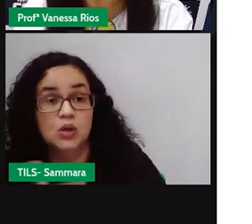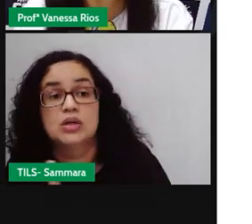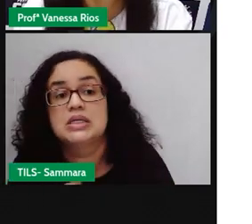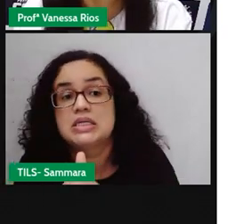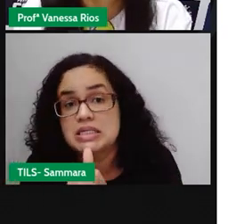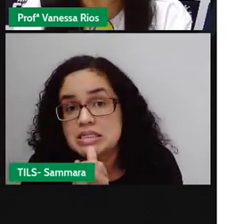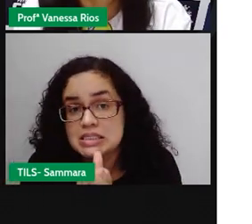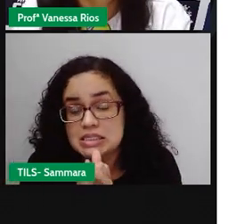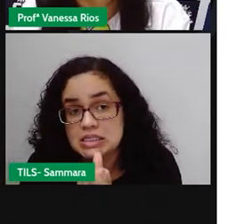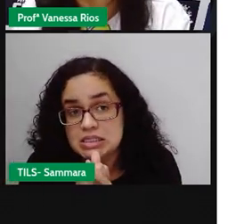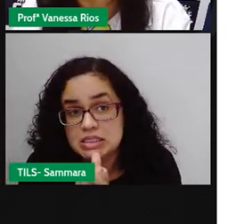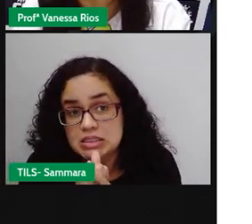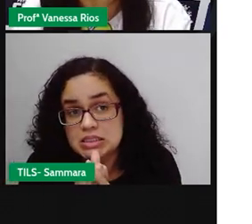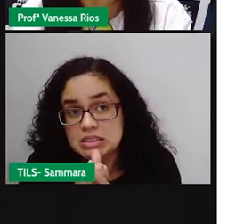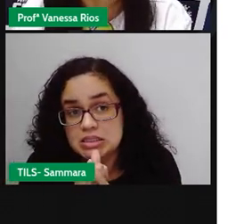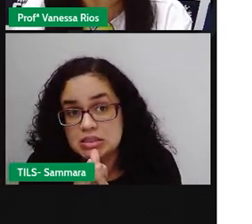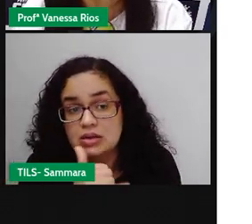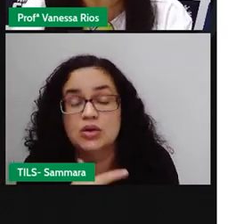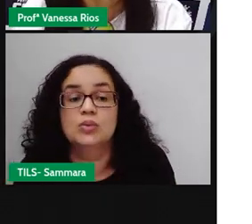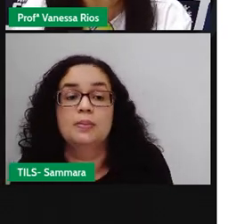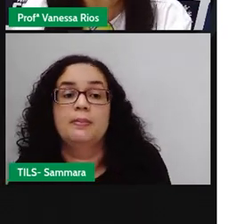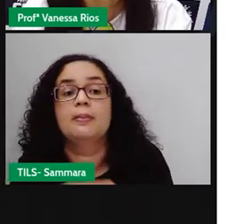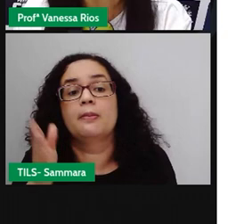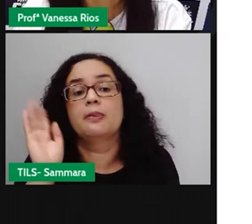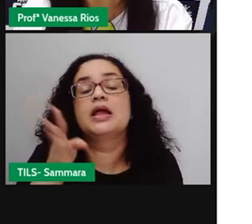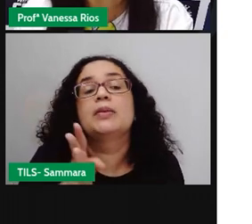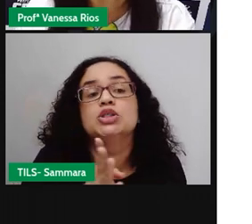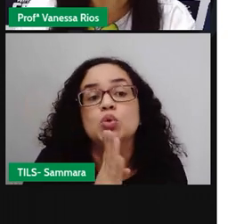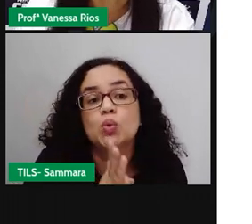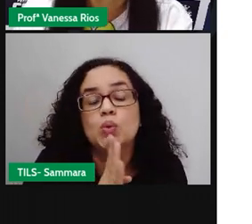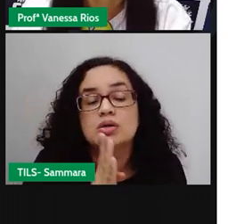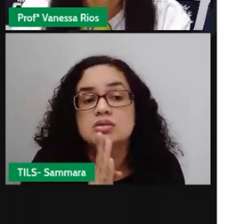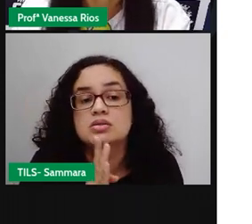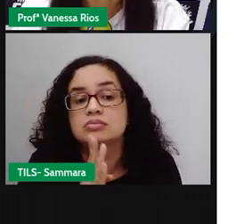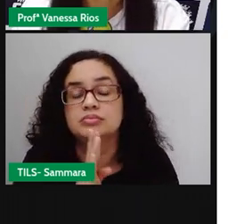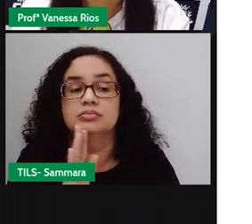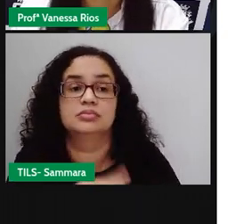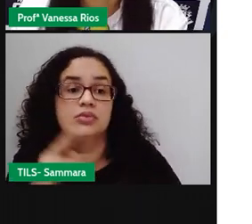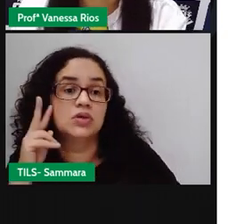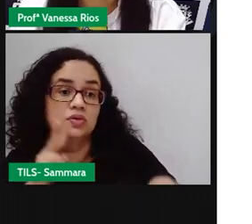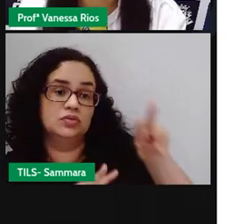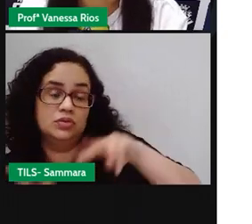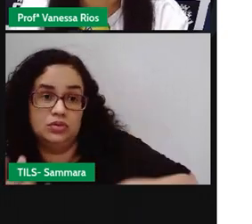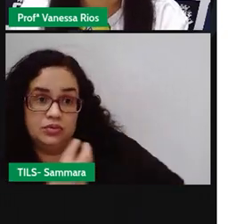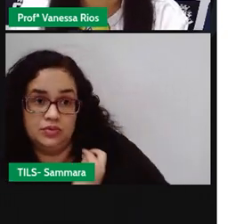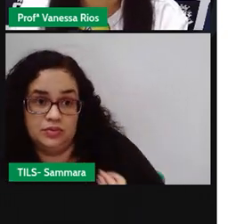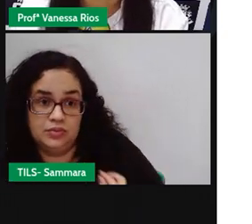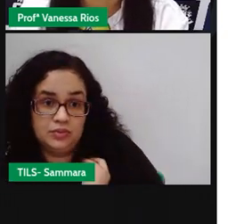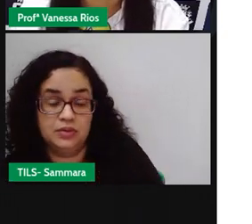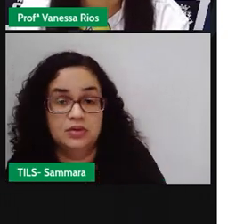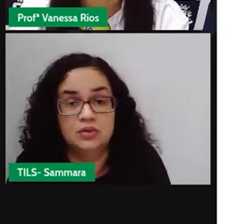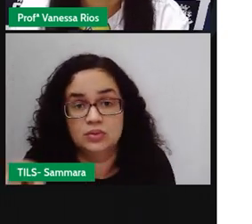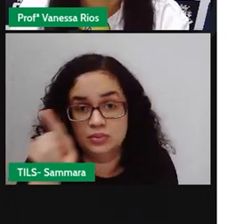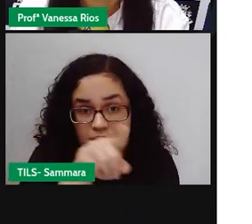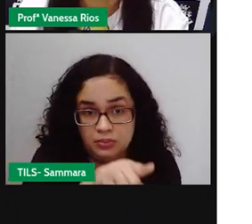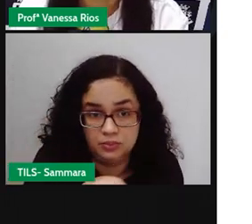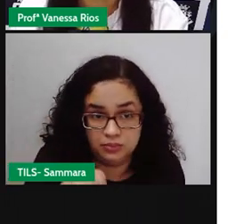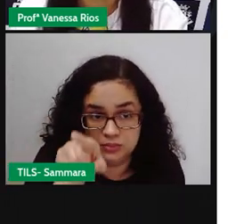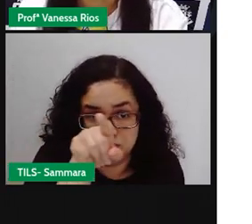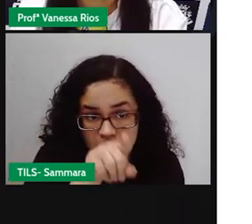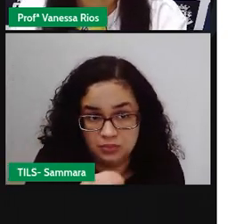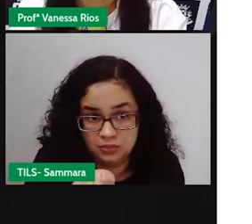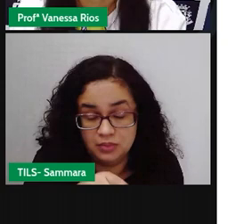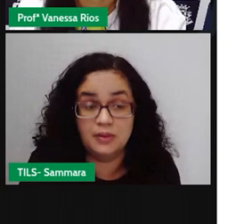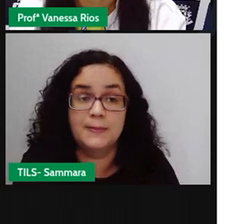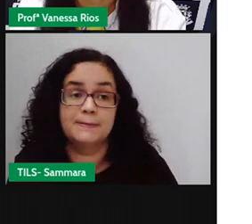exemplos, mas as principais, né? As que a gente mais visualiza no nosso cotidiano são essas figuras aí.